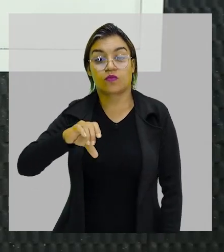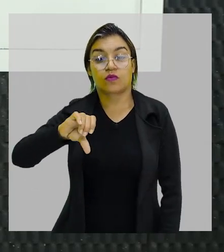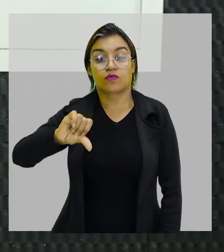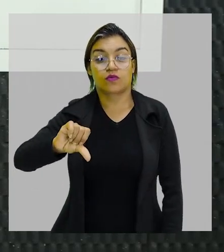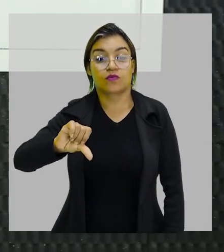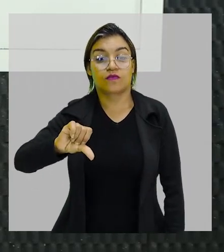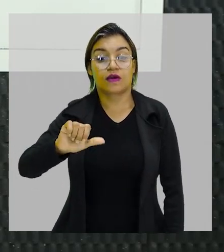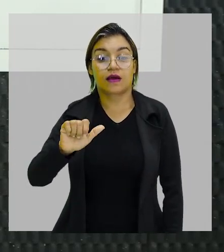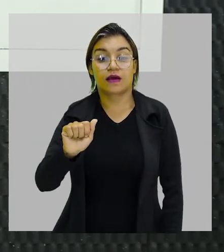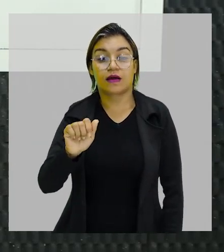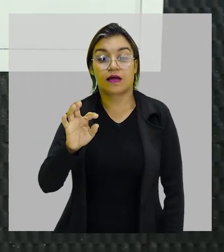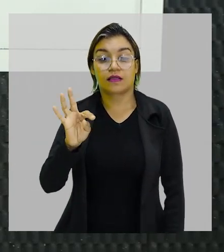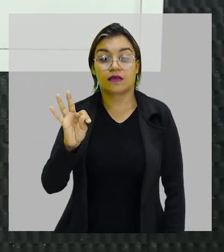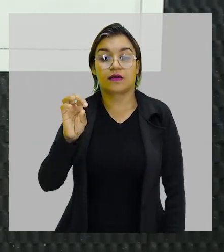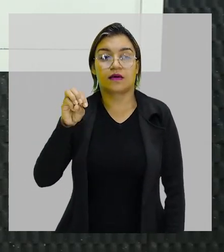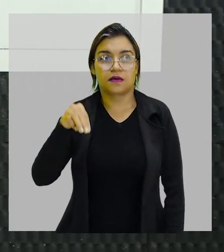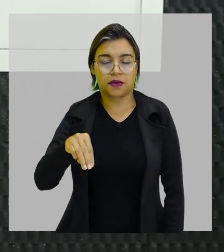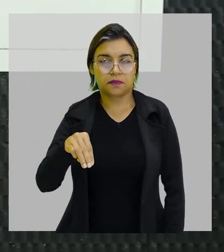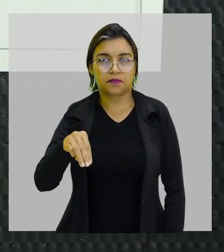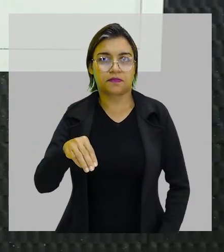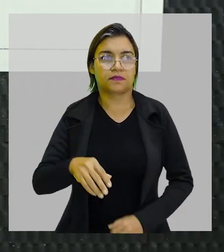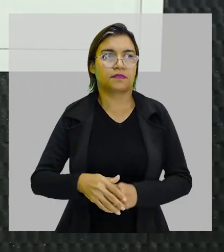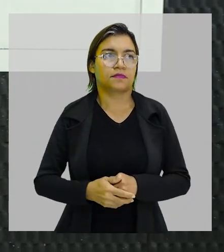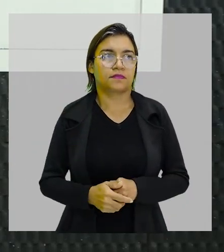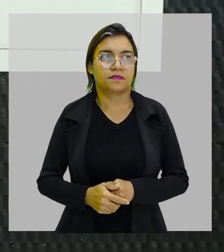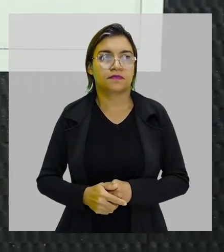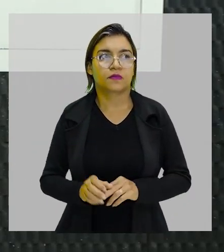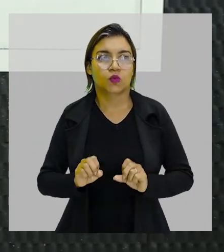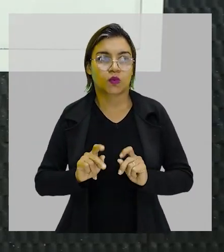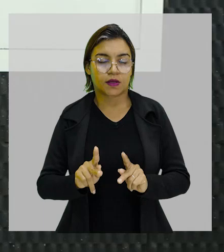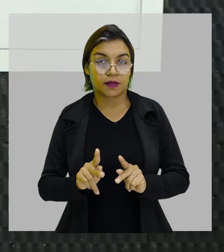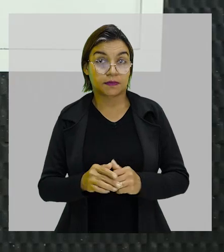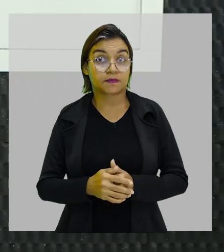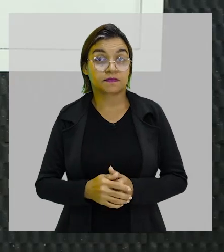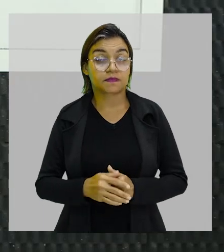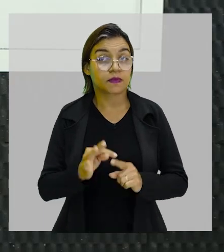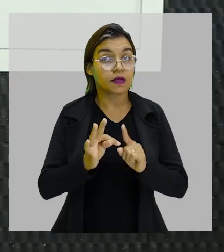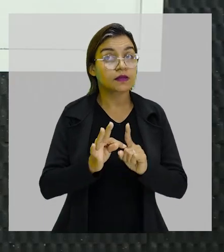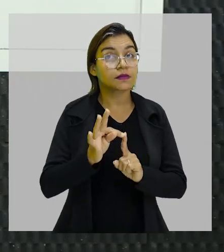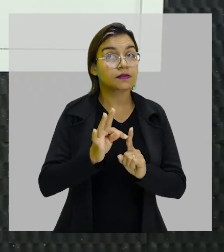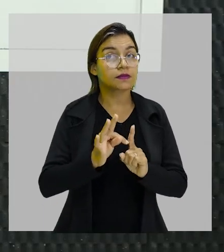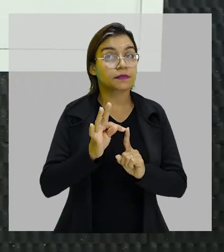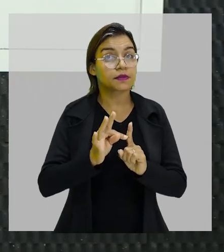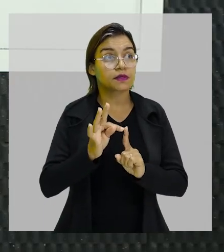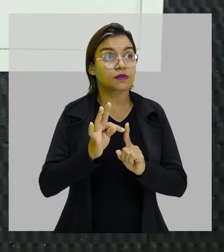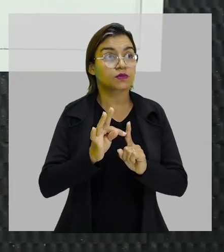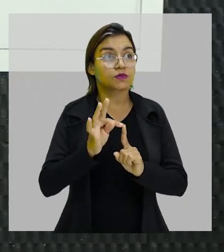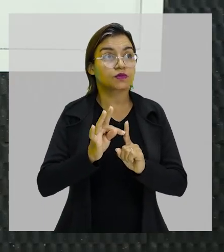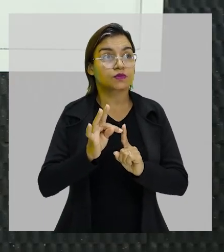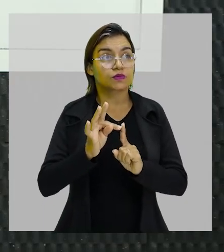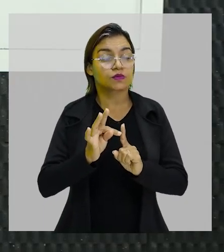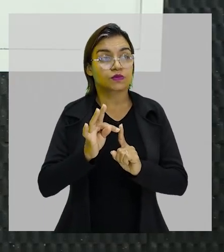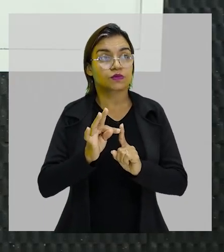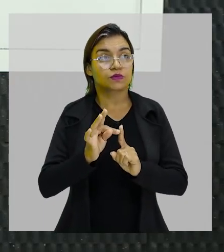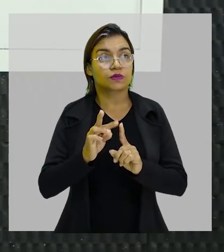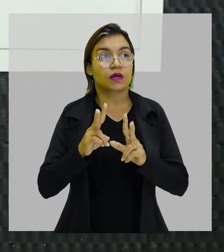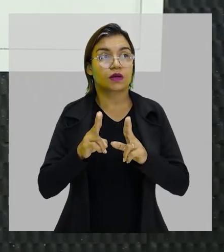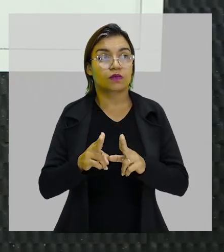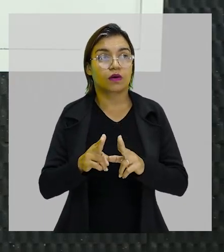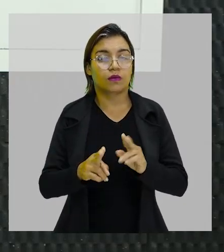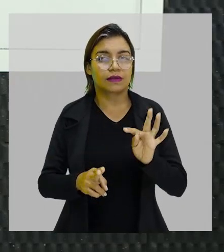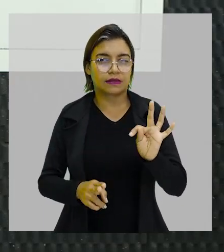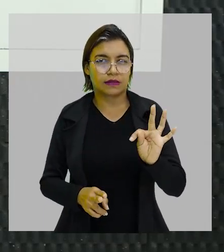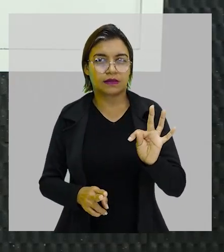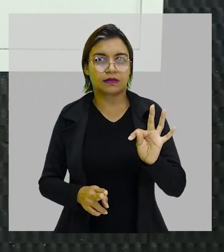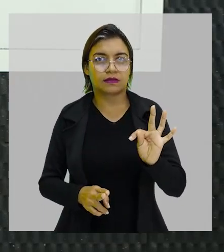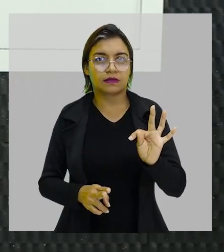2,9 atm. Certo? Isso a temperatura de 17